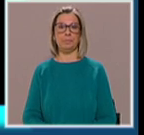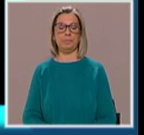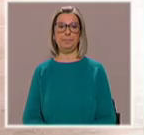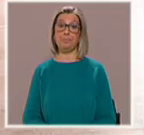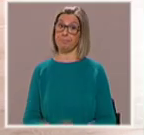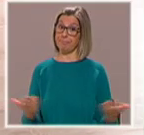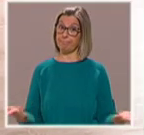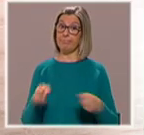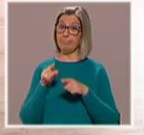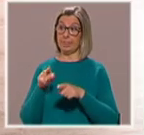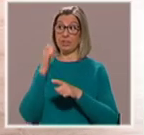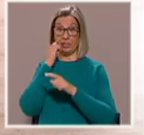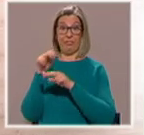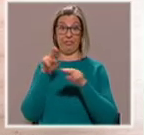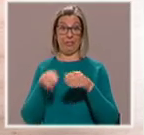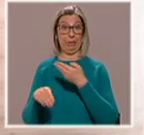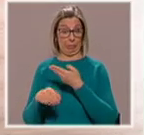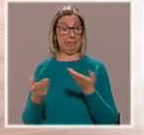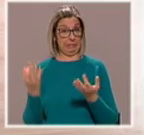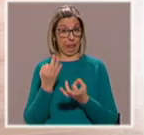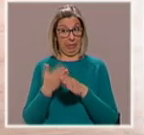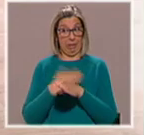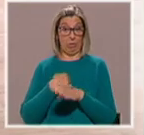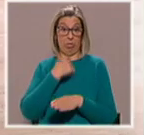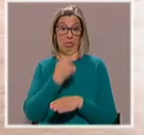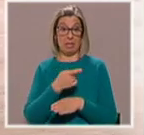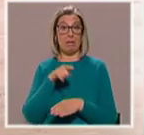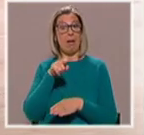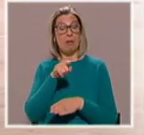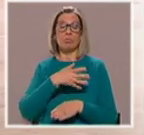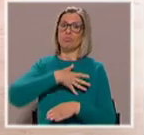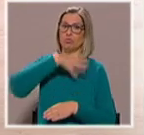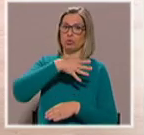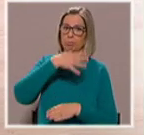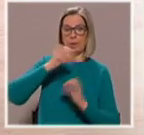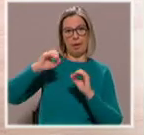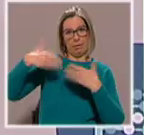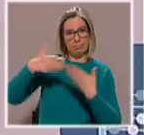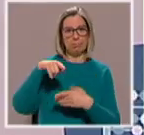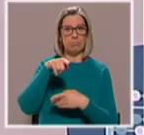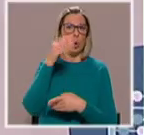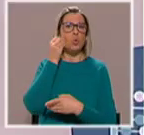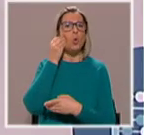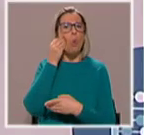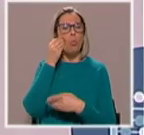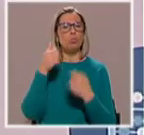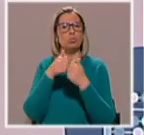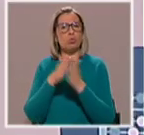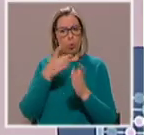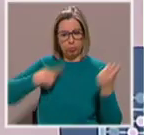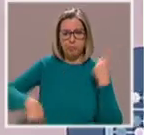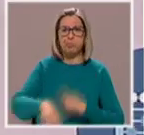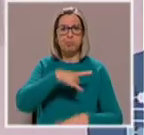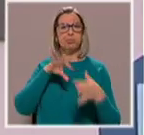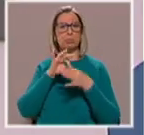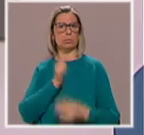Ora bem, este vídeo, tal como eu referi inicialmente, faz uma introdução a todo o sistema cardiovascular.